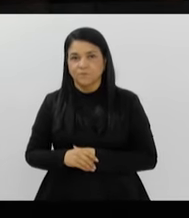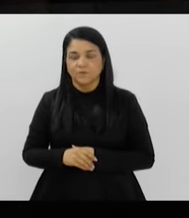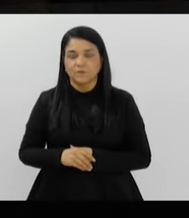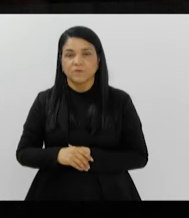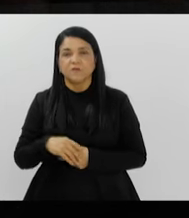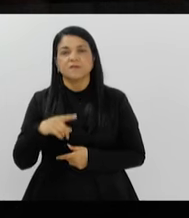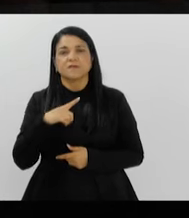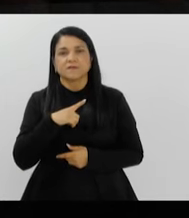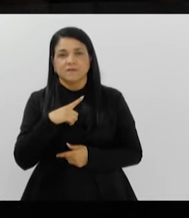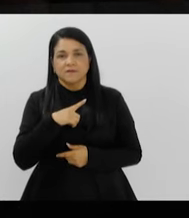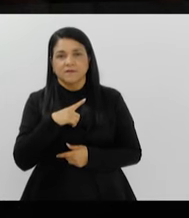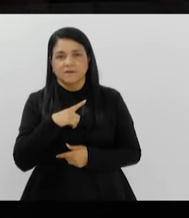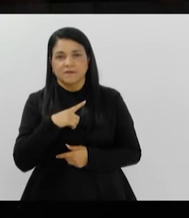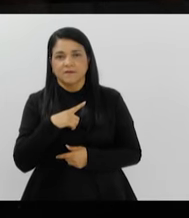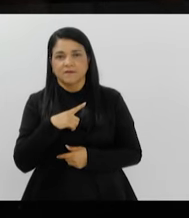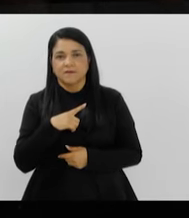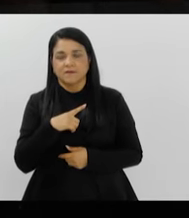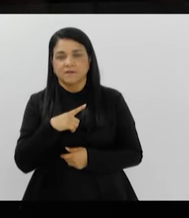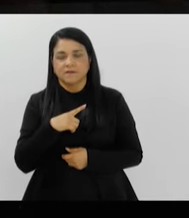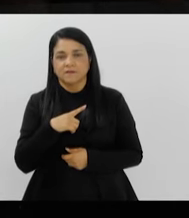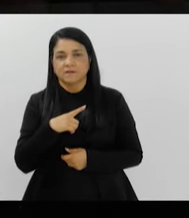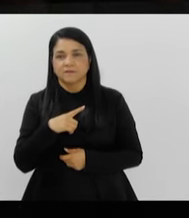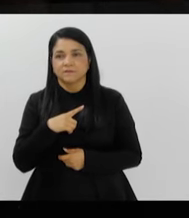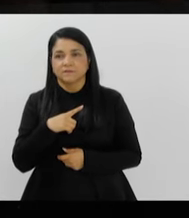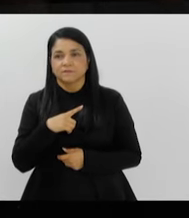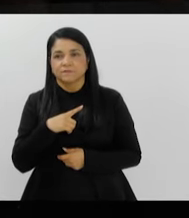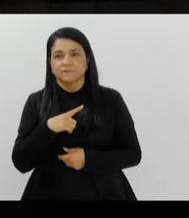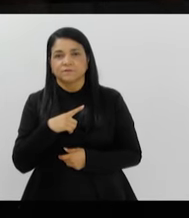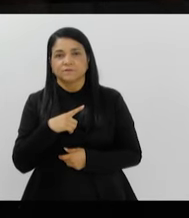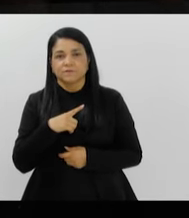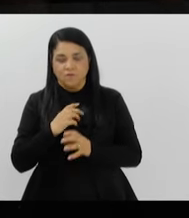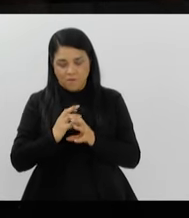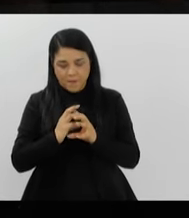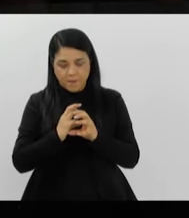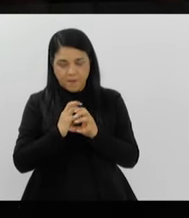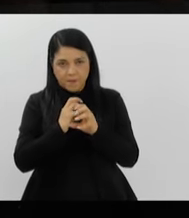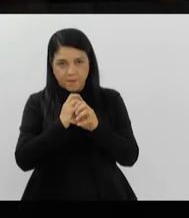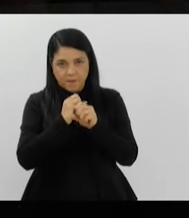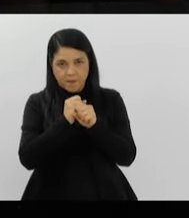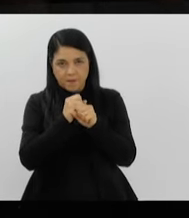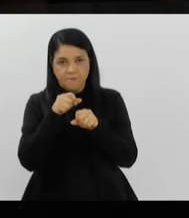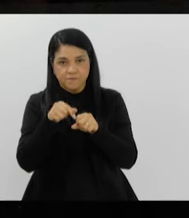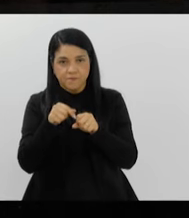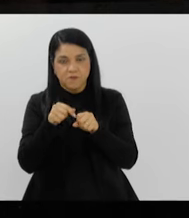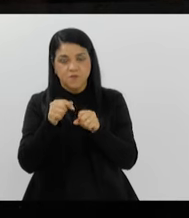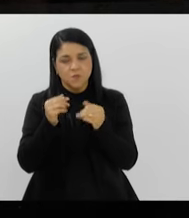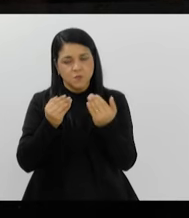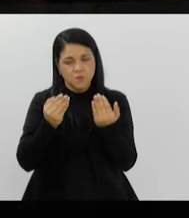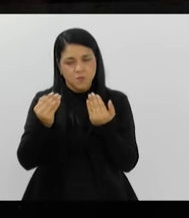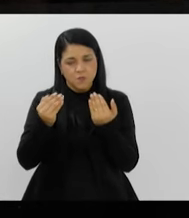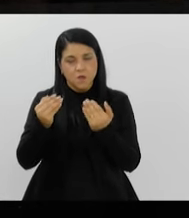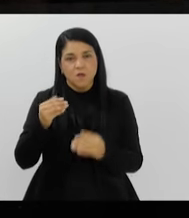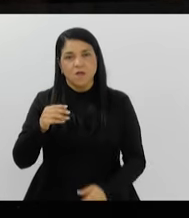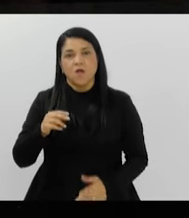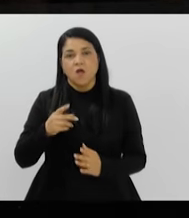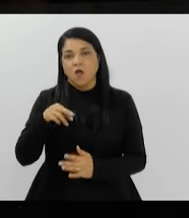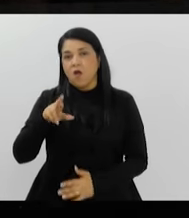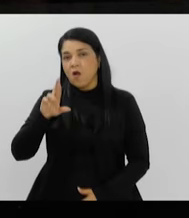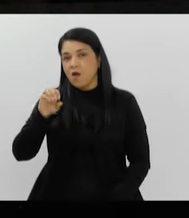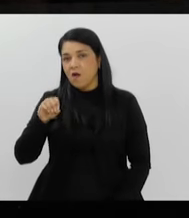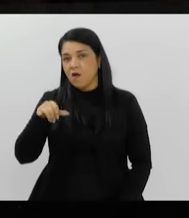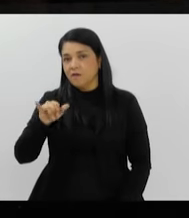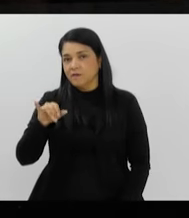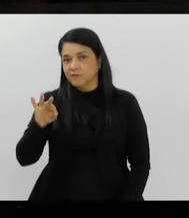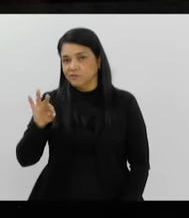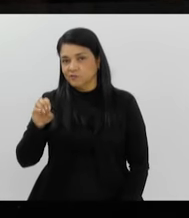Tem aqui, e eu fiz aqui umas contas, a correlação do ROET-PE